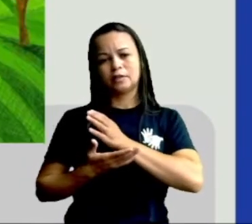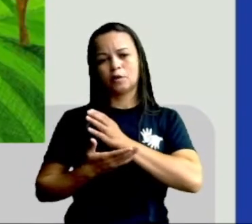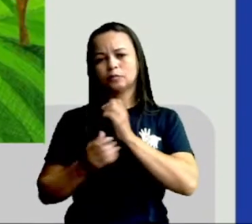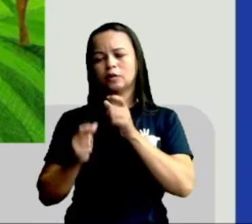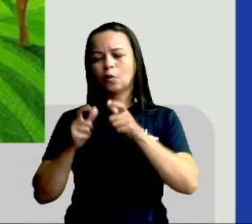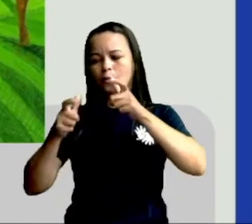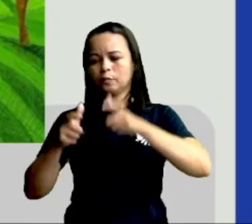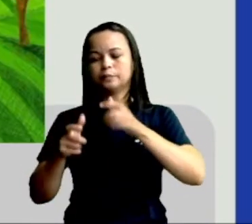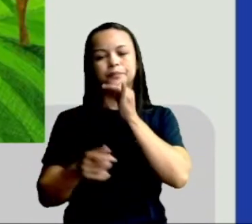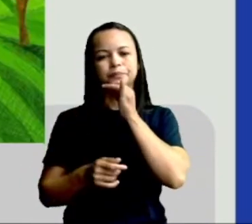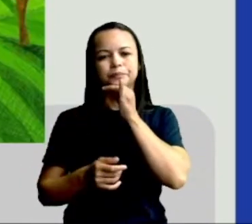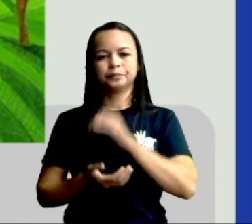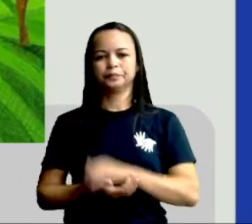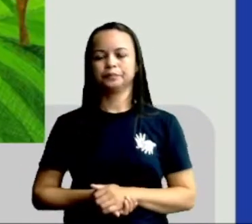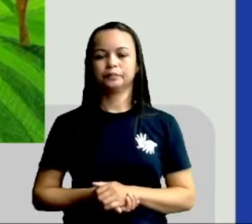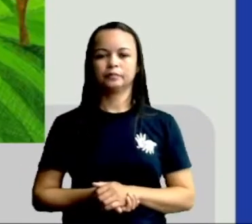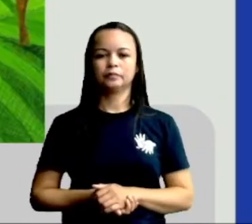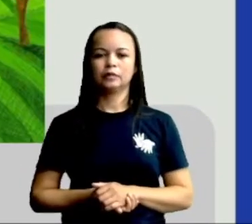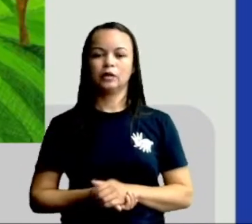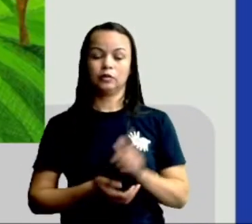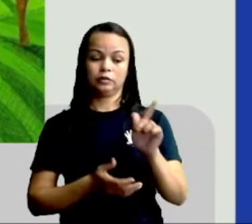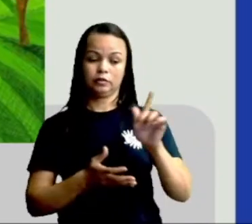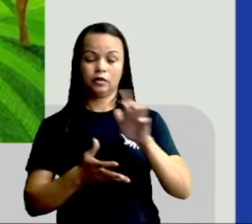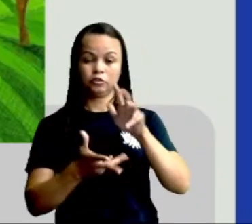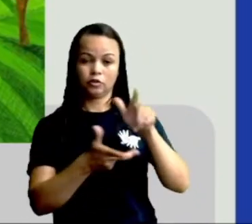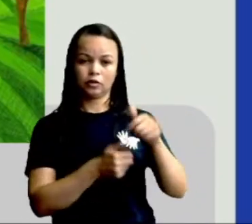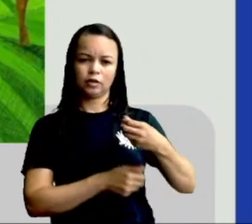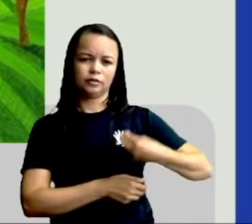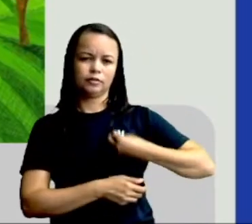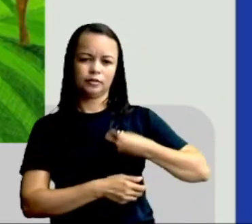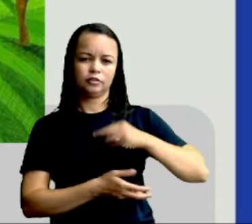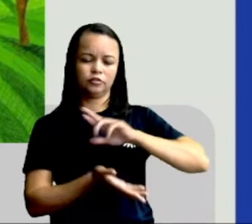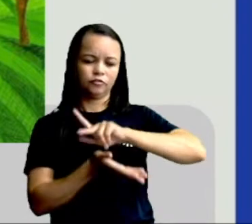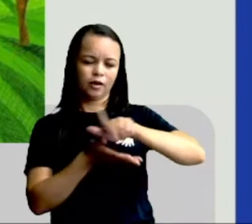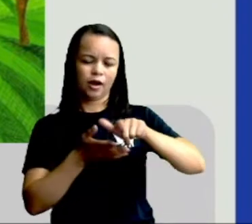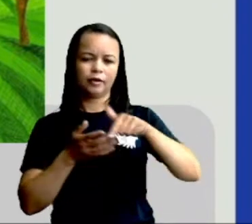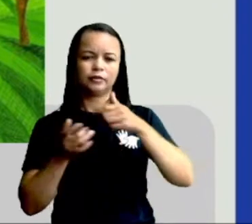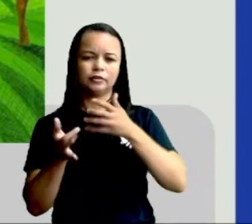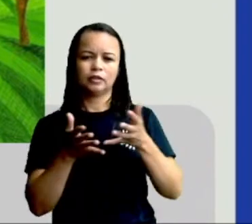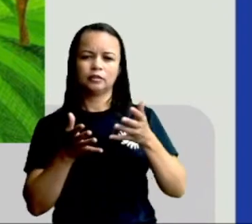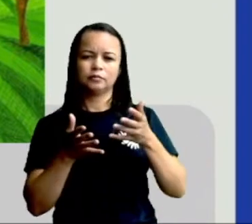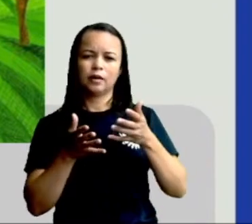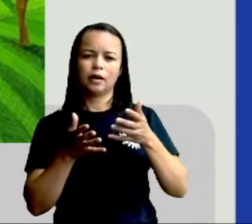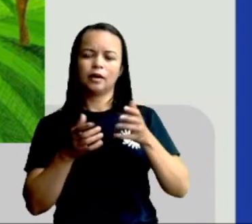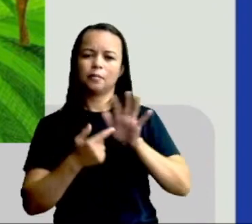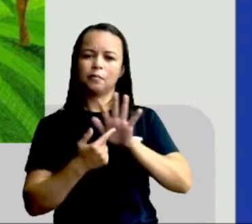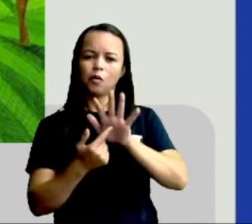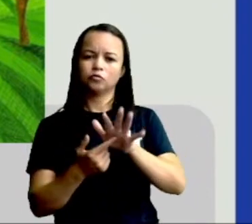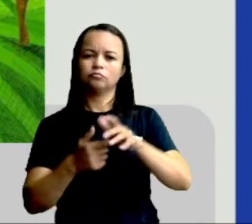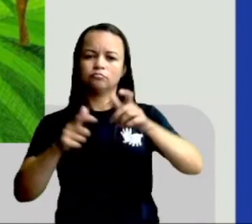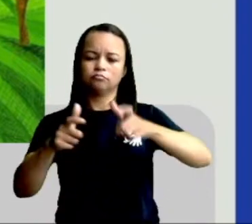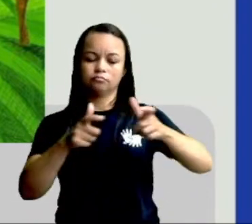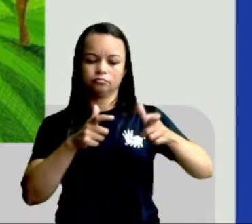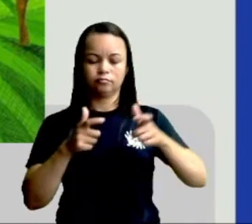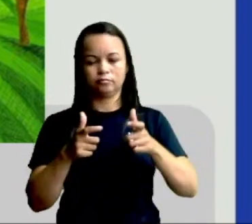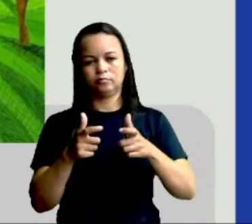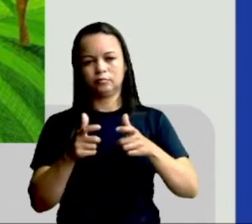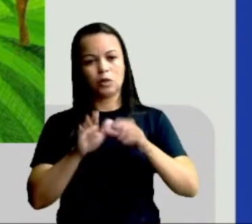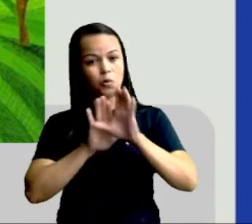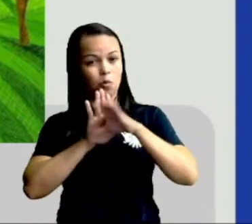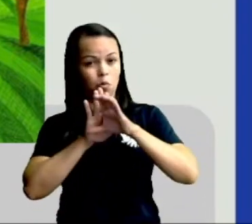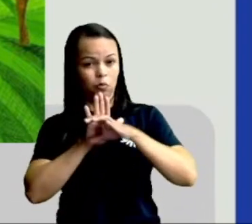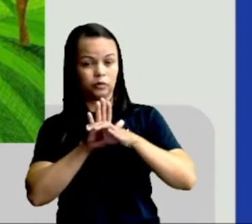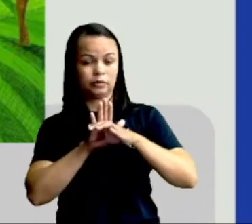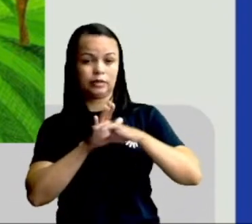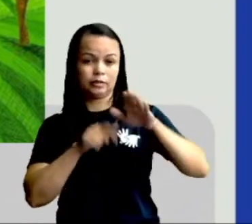por exemplo no âmbito da geografia Existem várias f a expressão lugar no entanto o